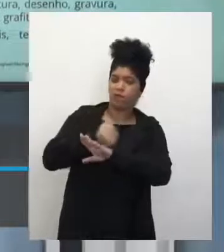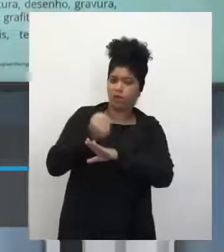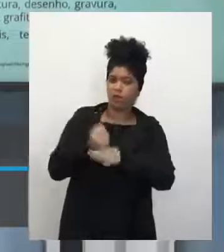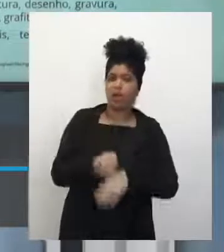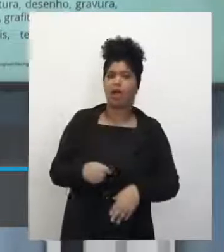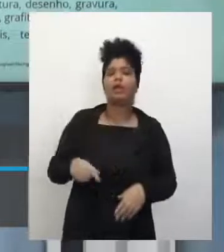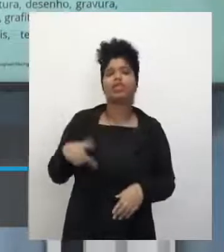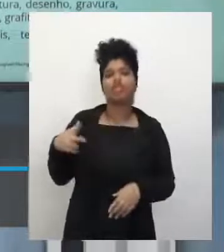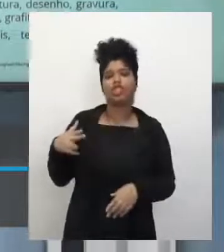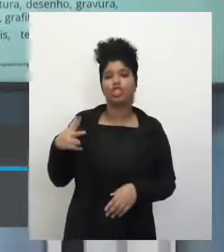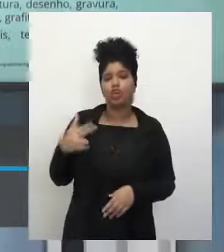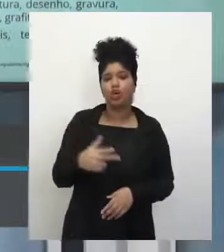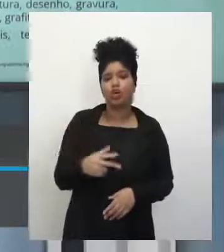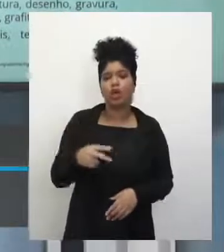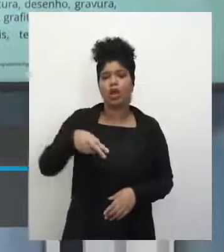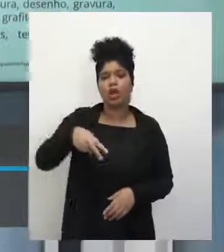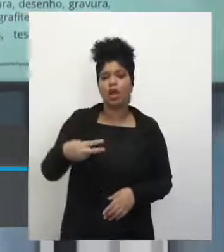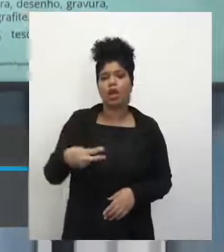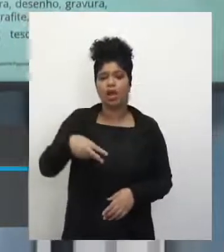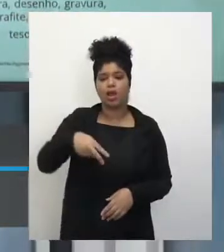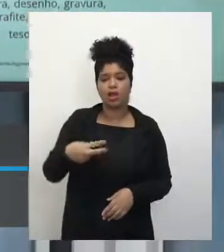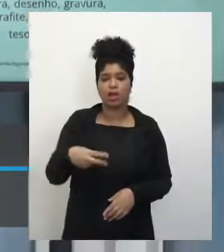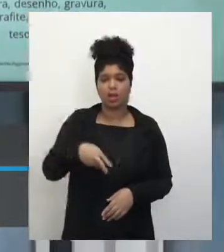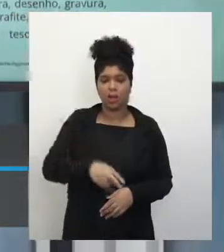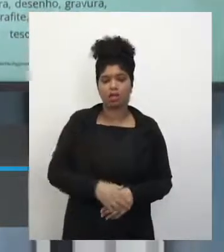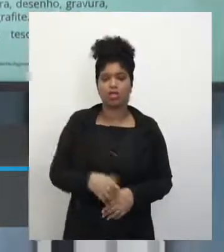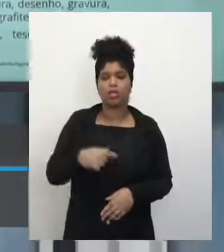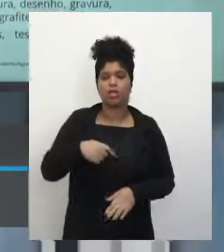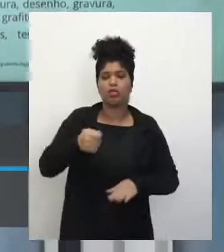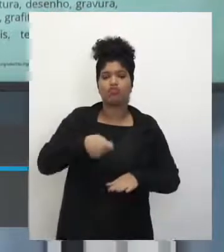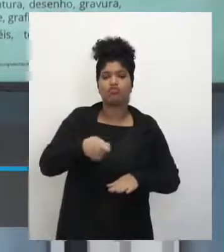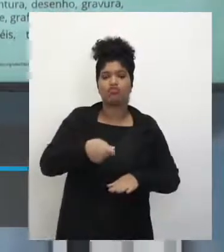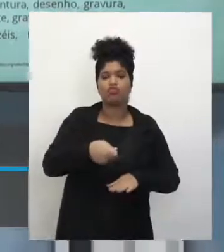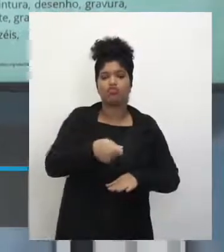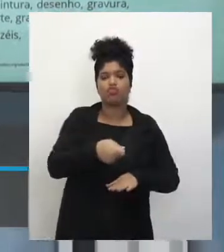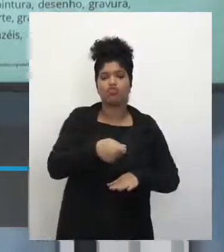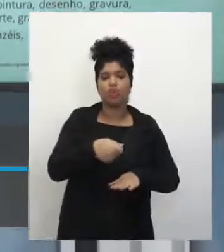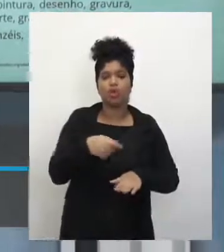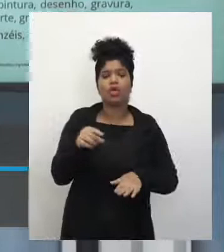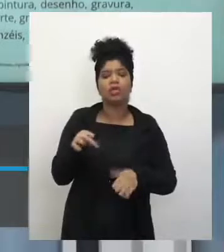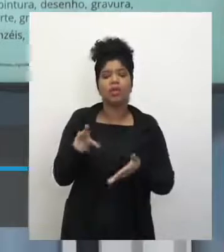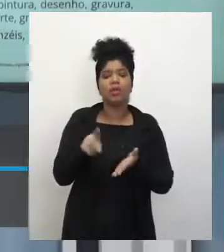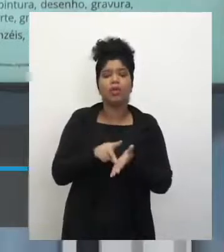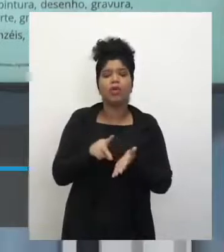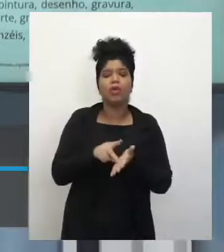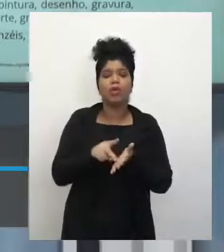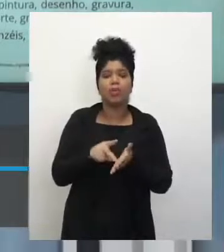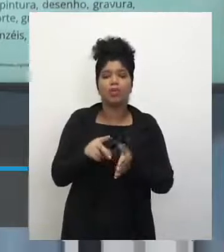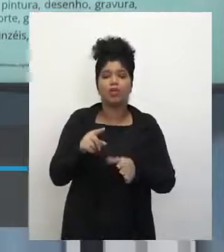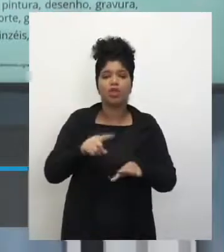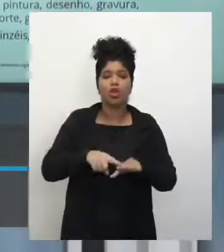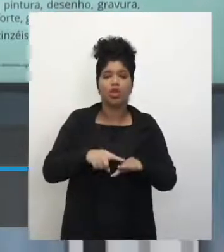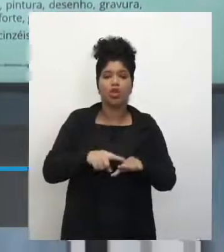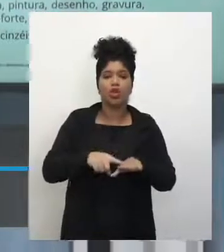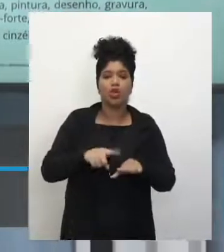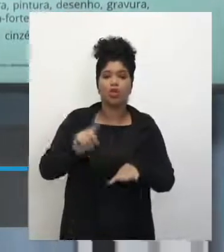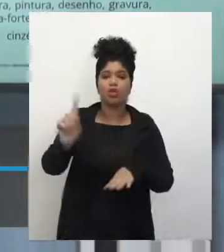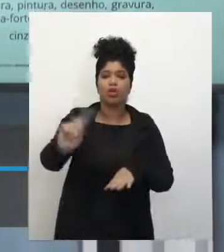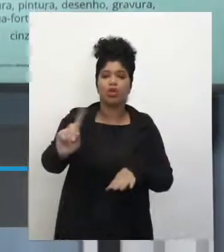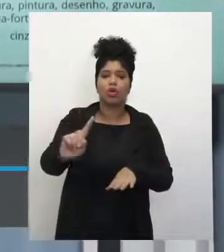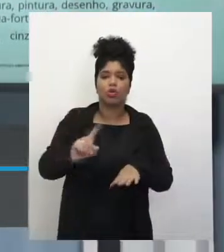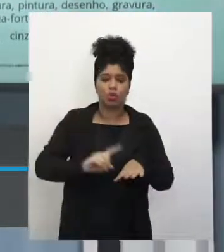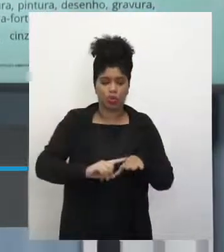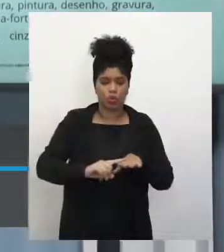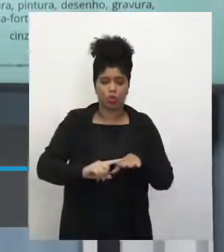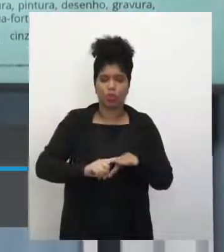tesouras, alicates, né? O próprio esfuminho, né, no caso do desenho, se eu for fazer um desenho, né, luz e sombra, que eu vou